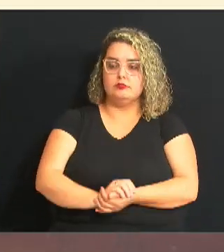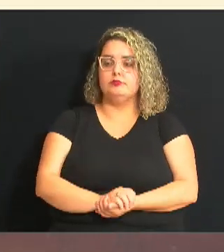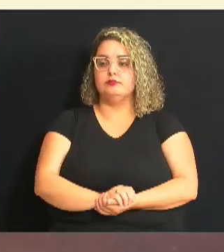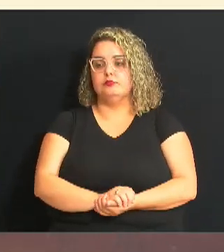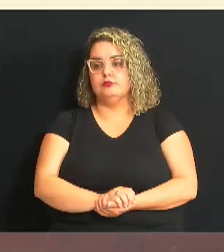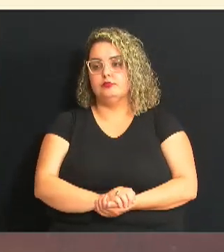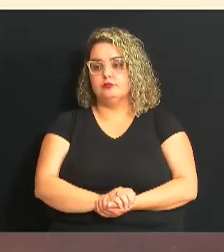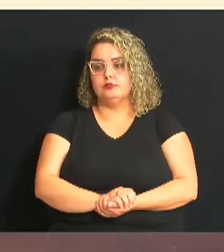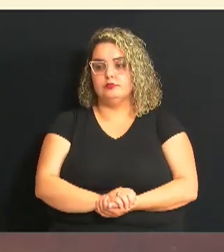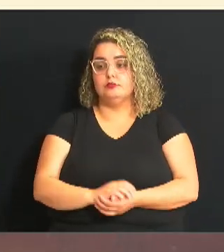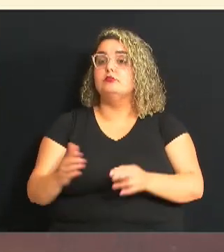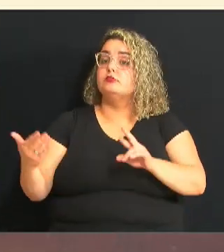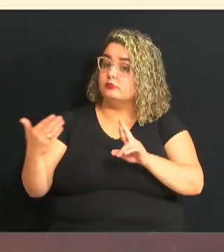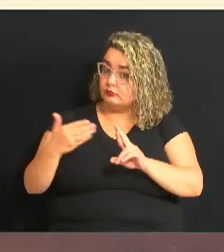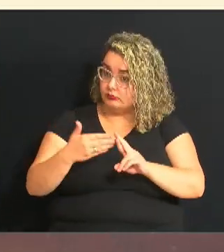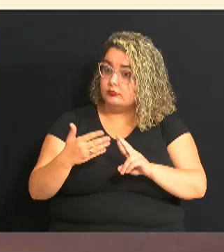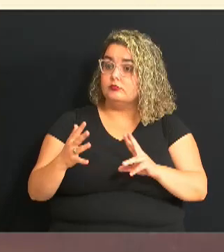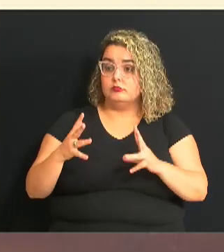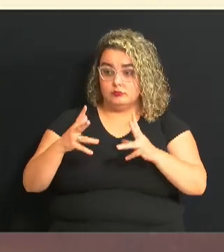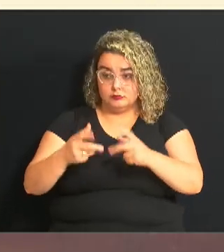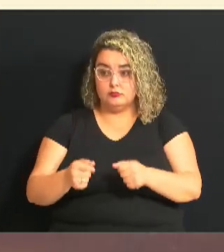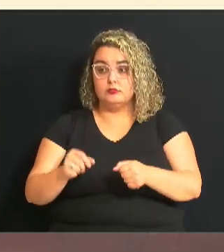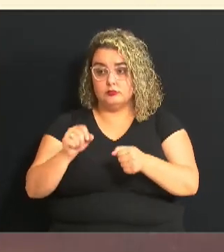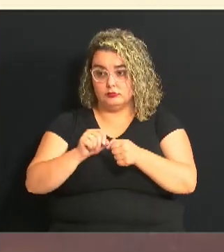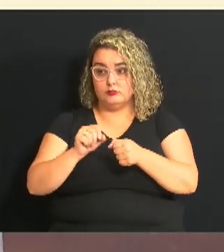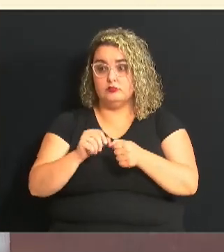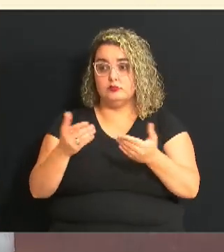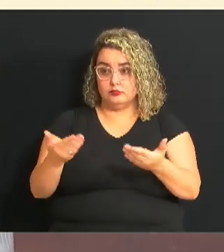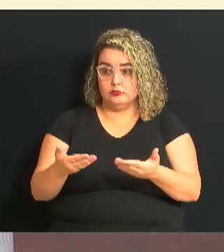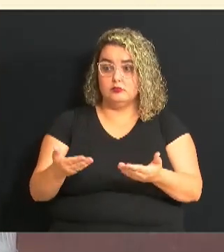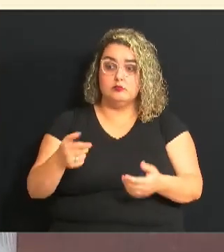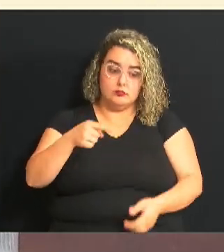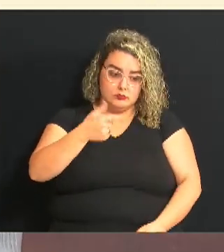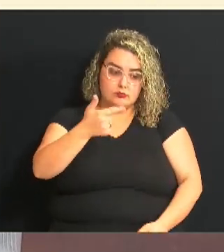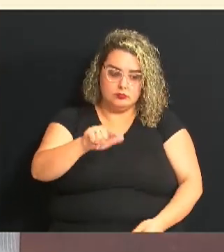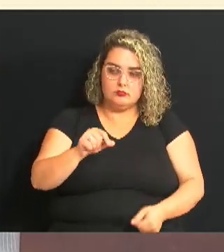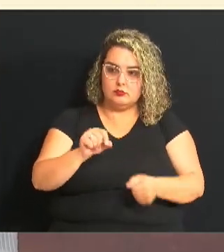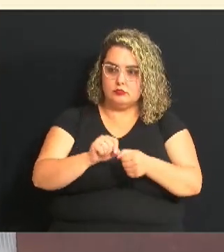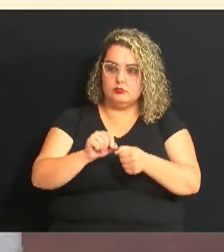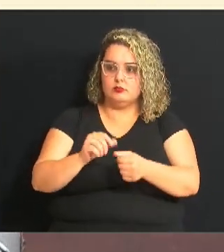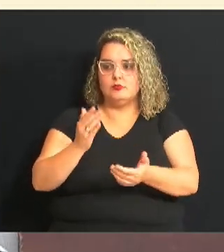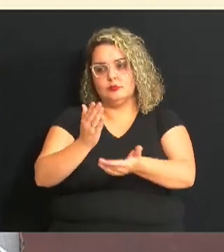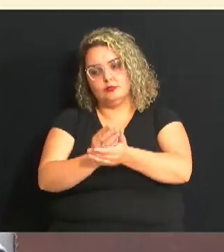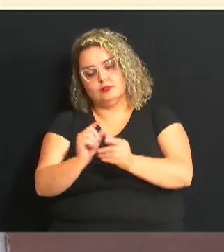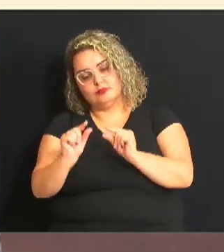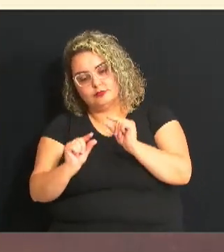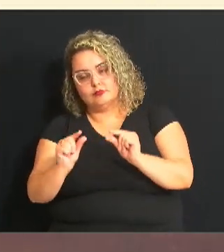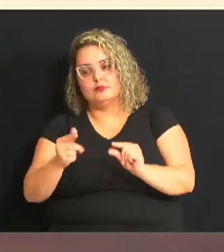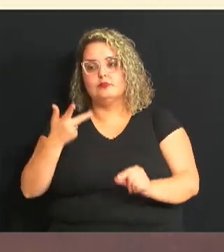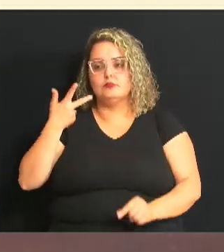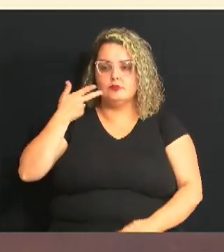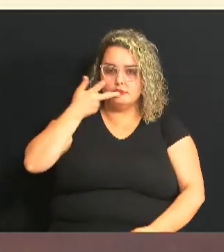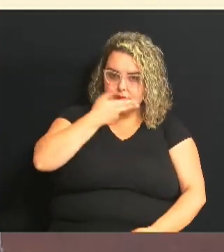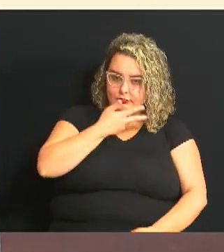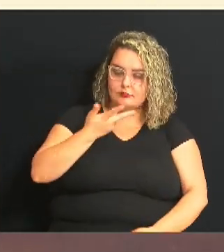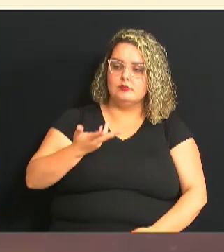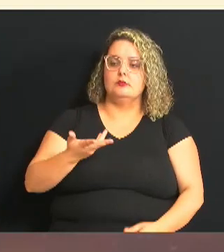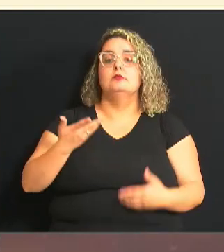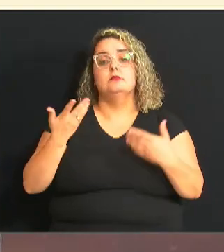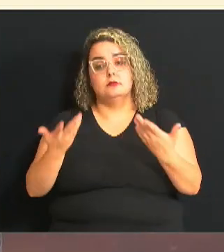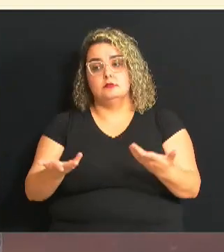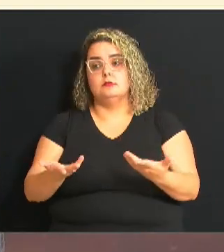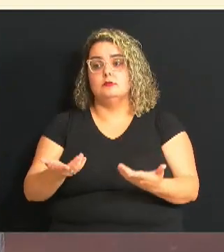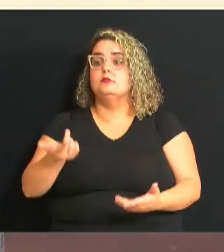fomos referência para aquilo que nós fazíamos, e hoje você faz. Eu parei um pouquinho de operar, enfim, mas a gente ainda muitas